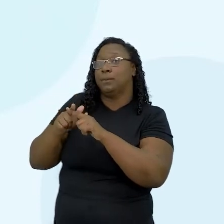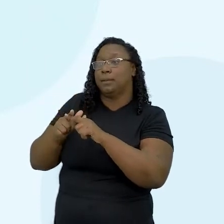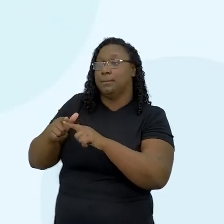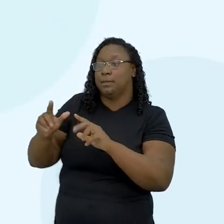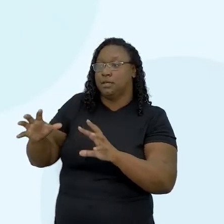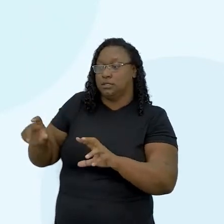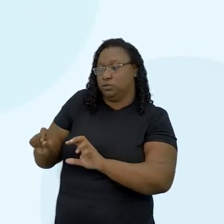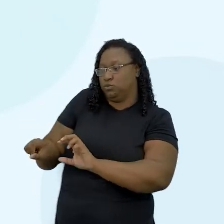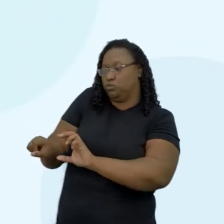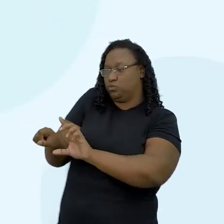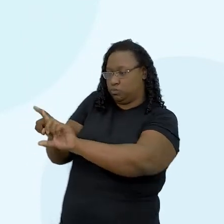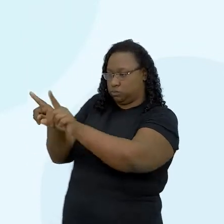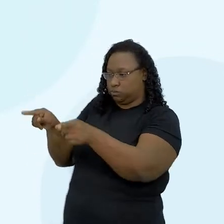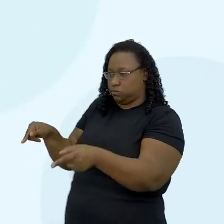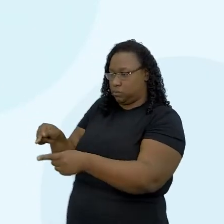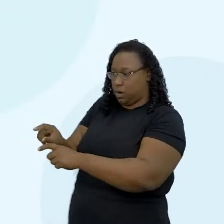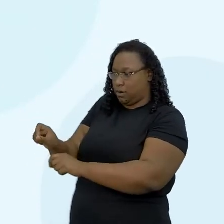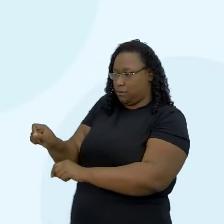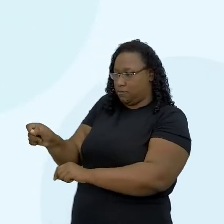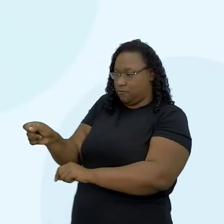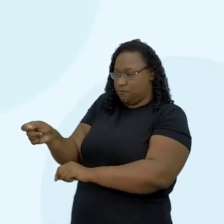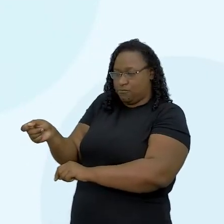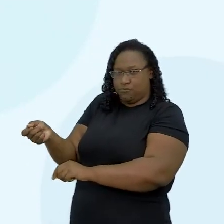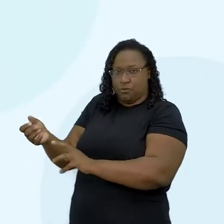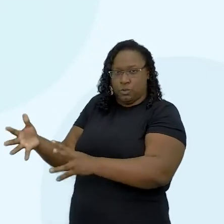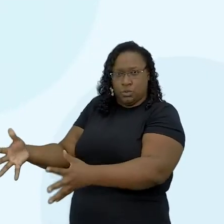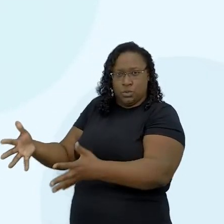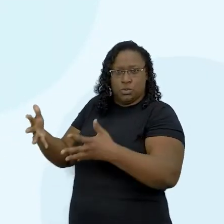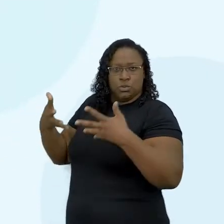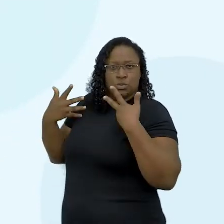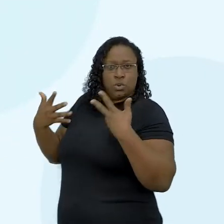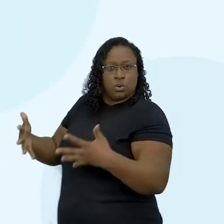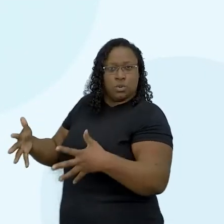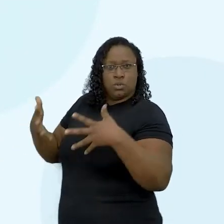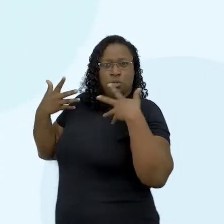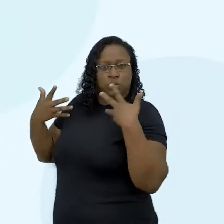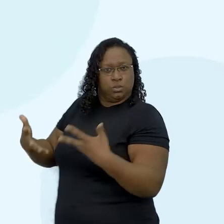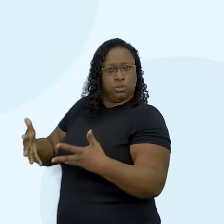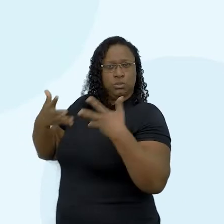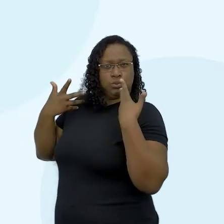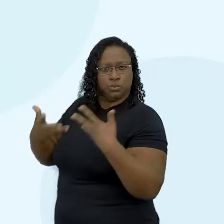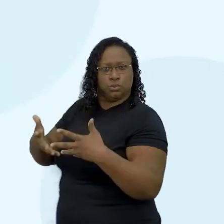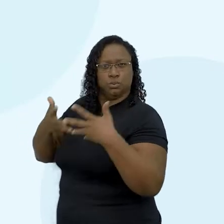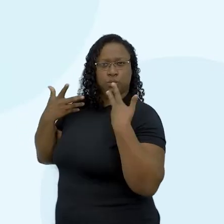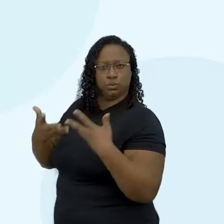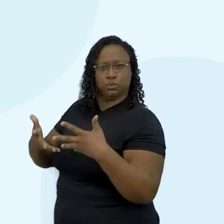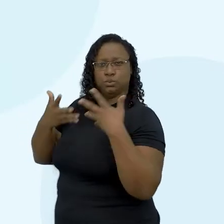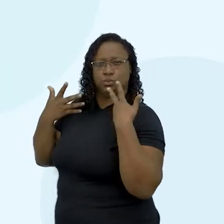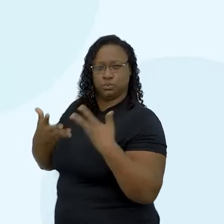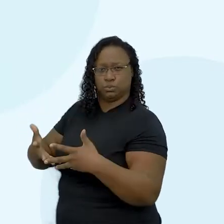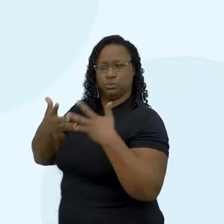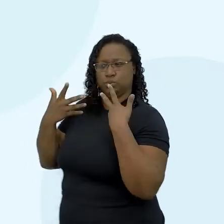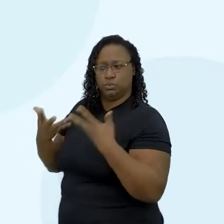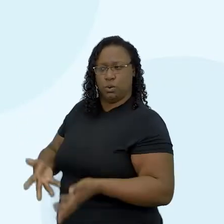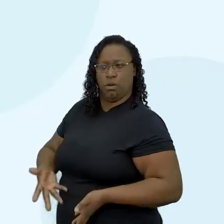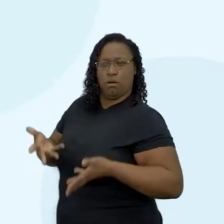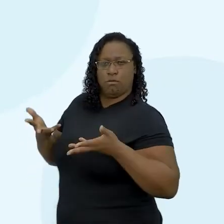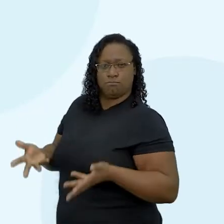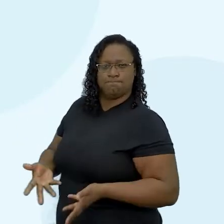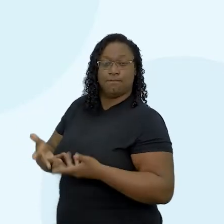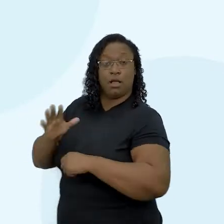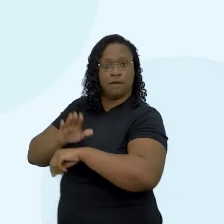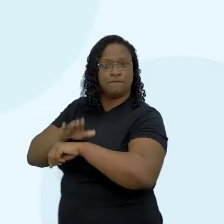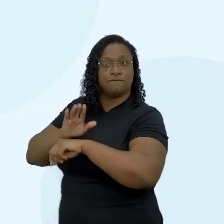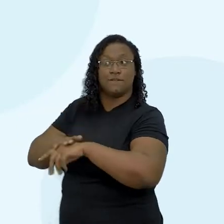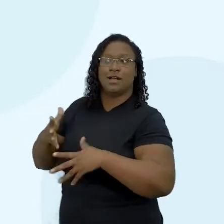dela. Uhum. E o aquecedor é outro equipamento potente. Sim. Ele tá lá naquela faixa, lá de eficiência,